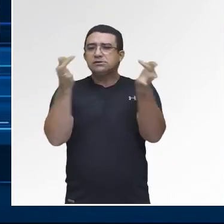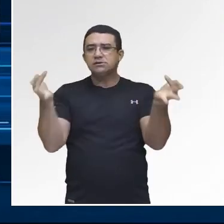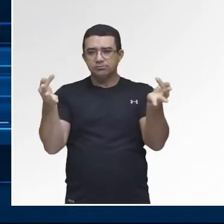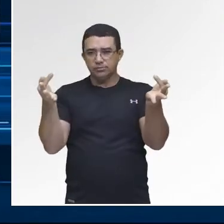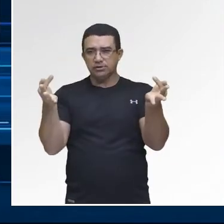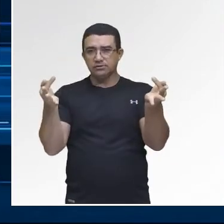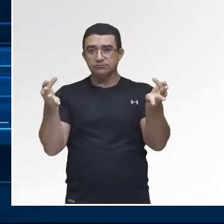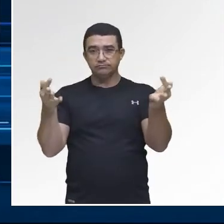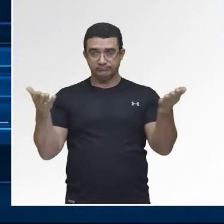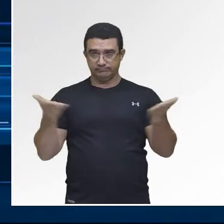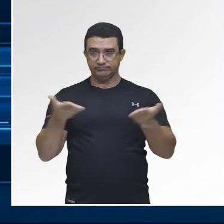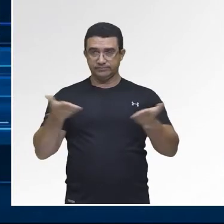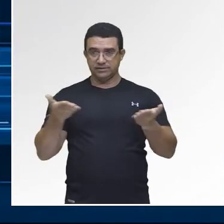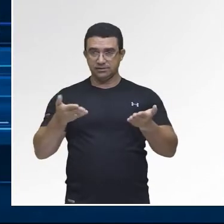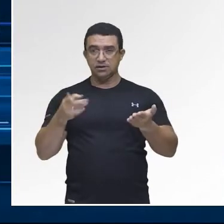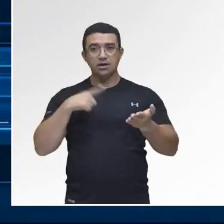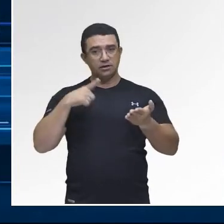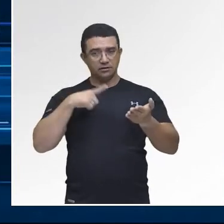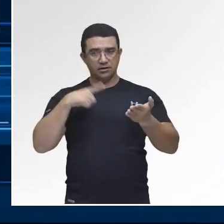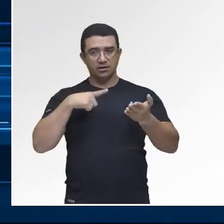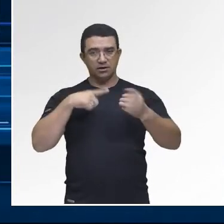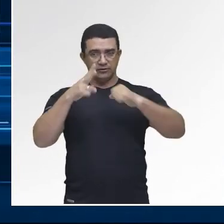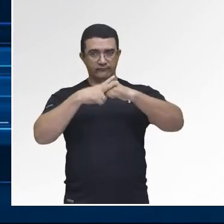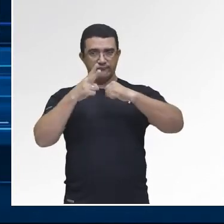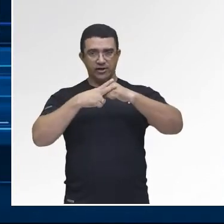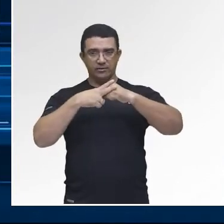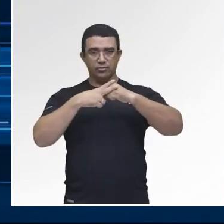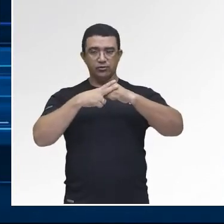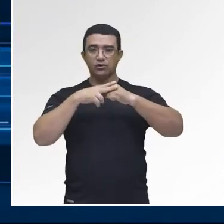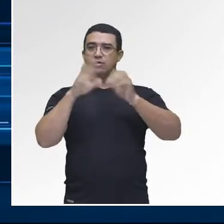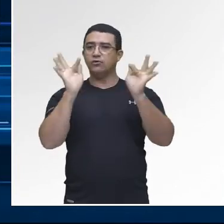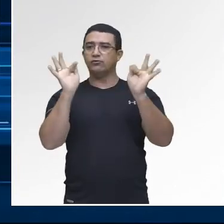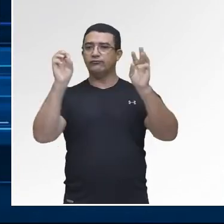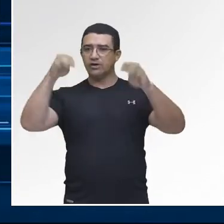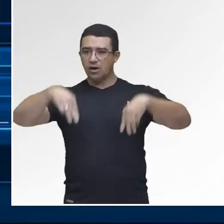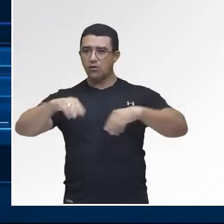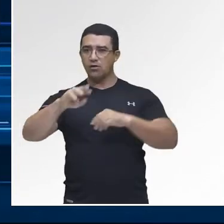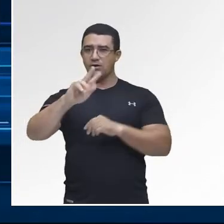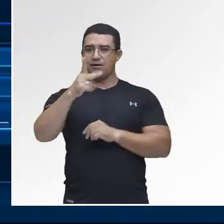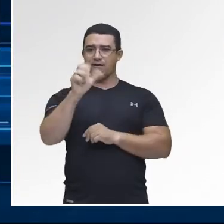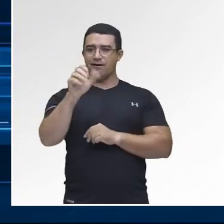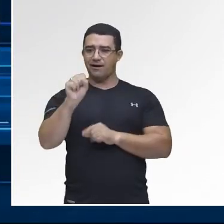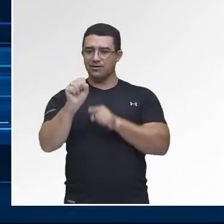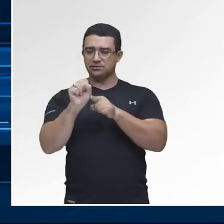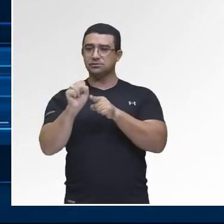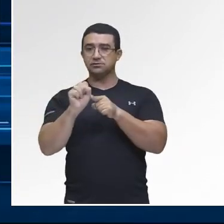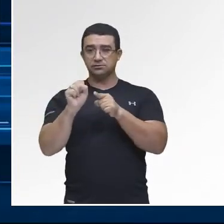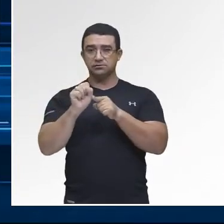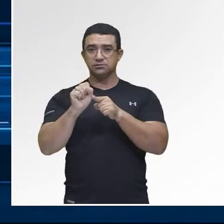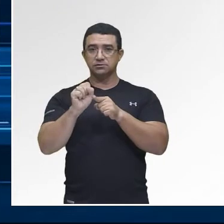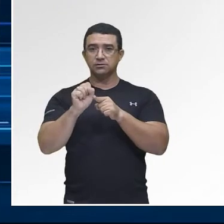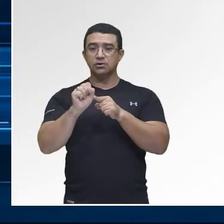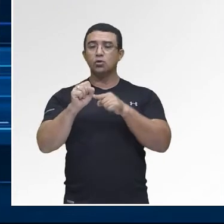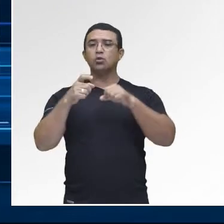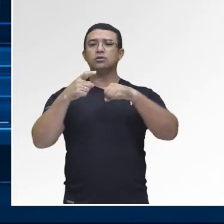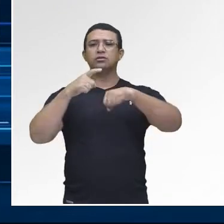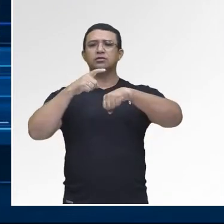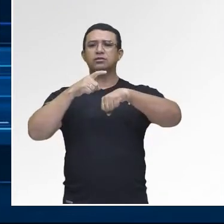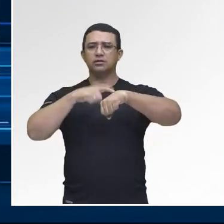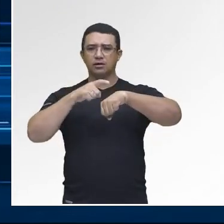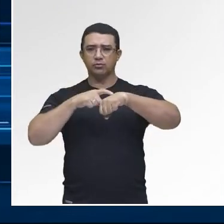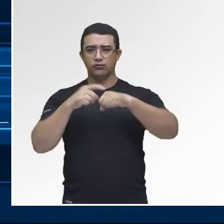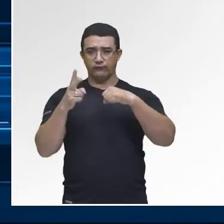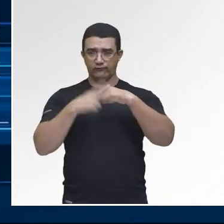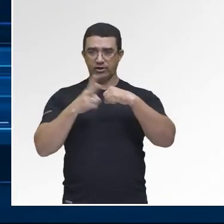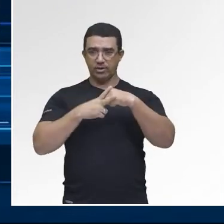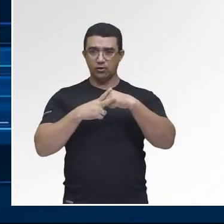presença do verbo terminado em S quando conjugado com terceira pessoa do singular. Nesse tempo verbal, que é o Present